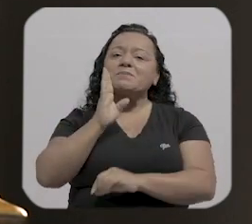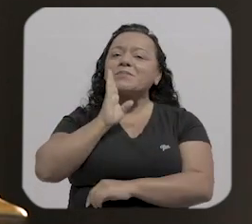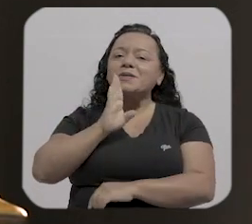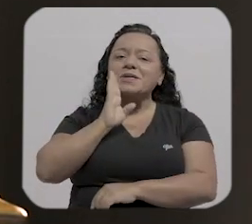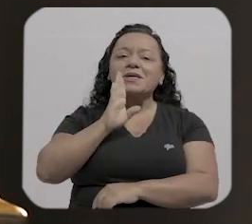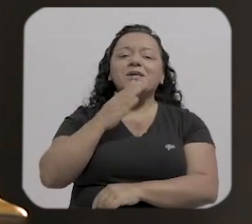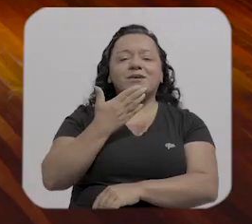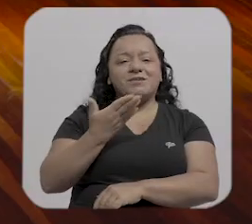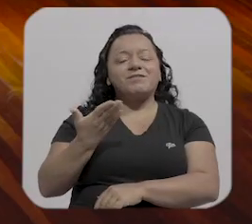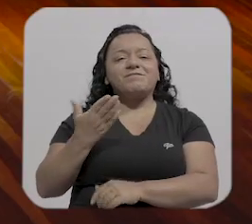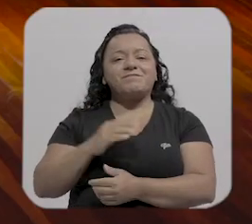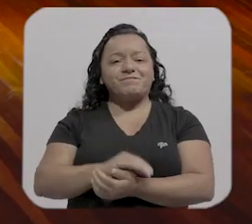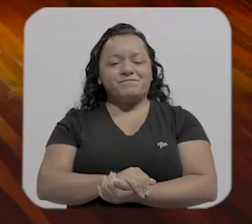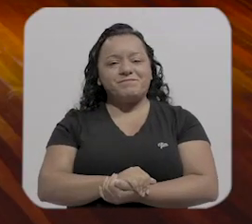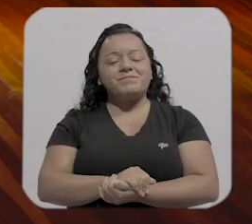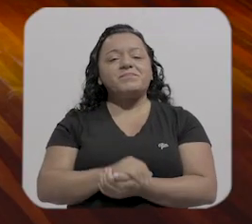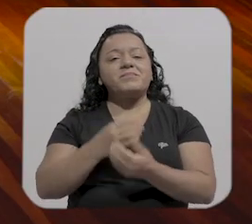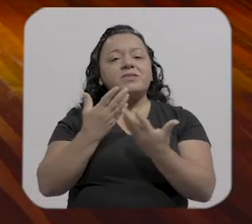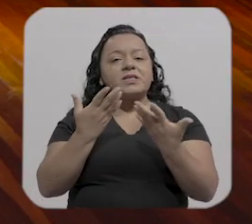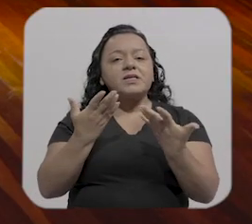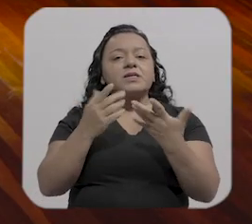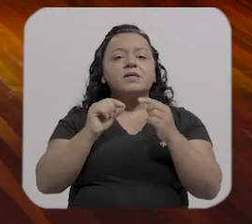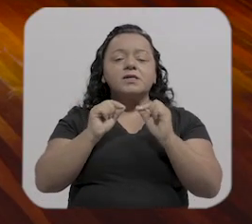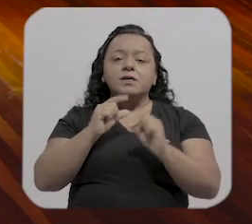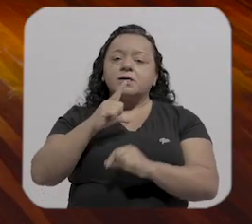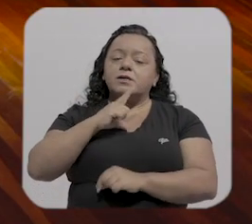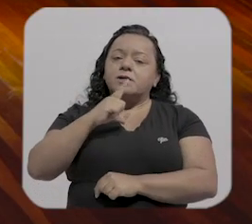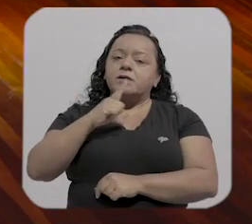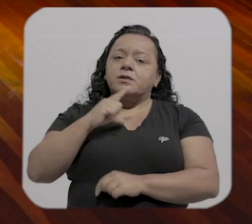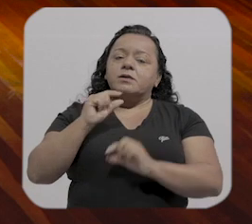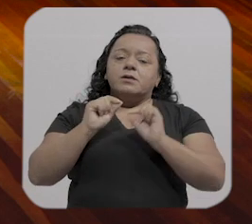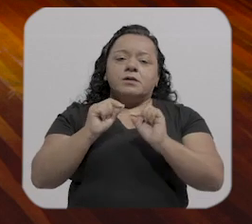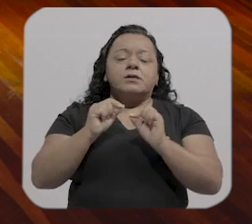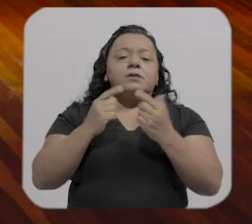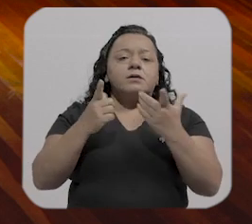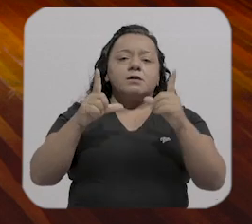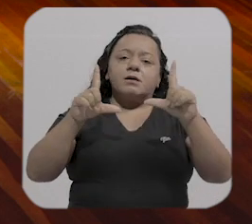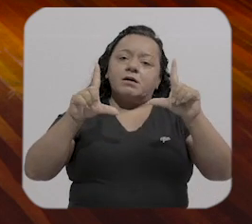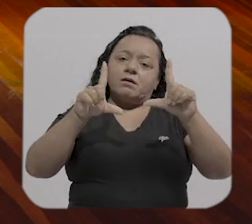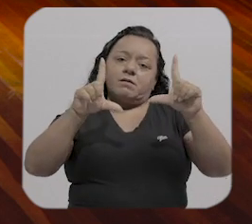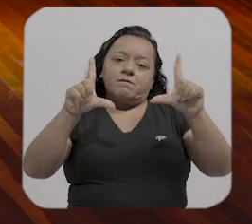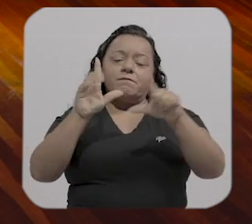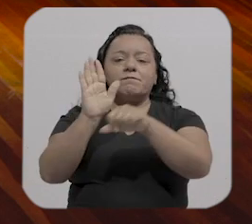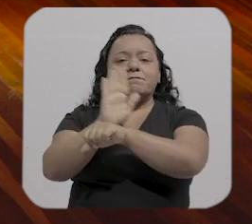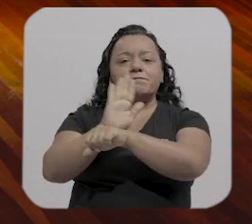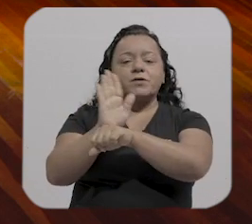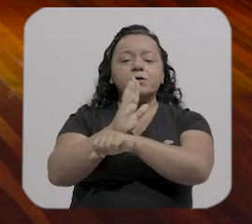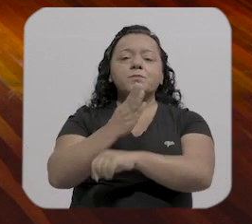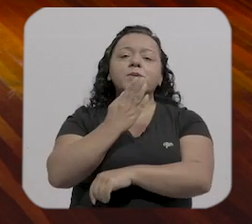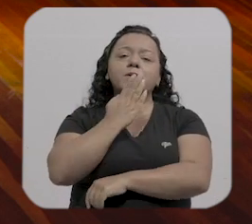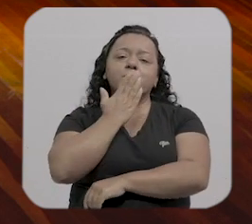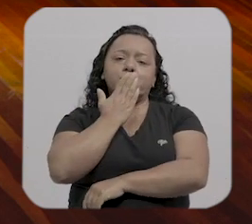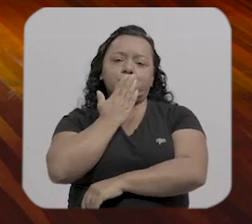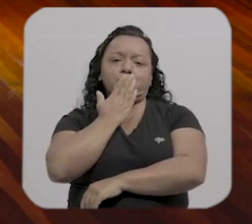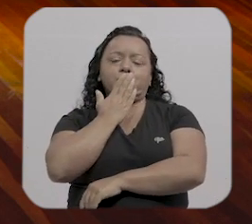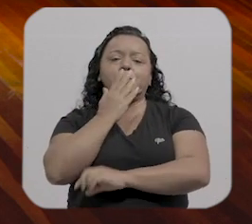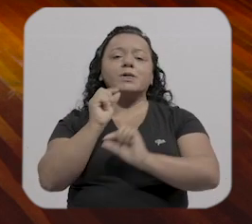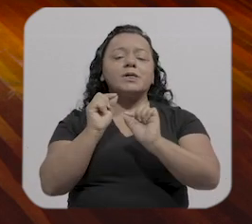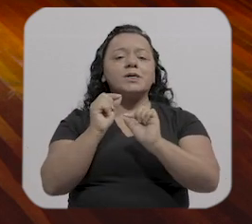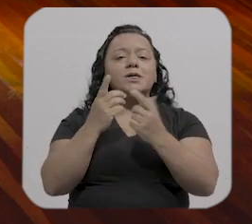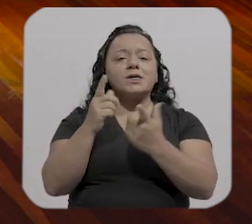coisa bacana isso aí, né? E assistia muito filme mudo, né? Com